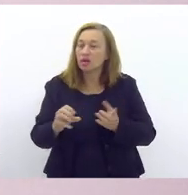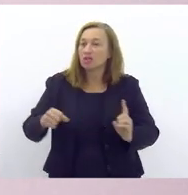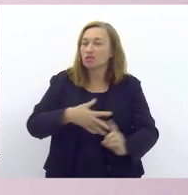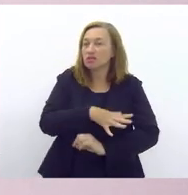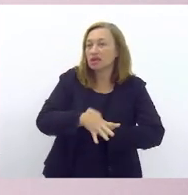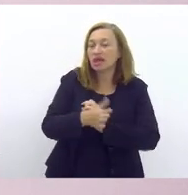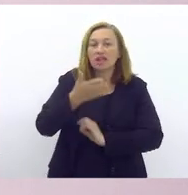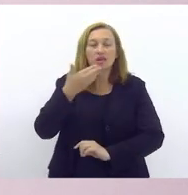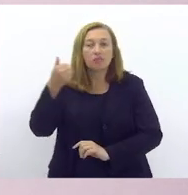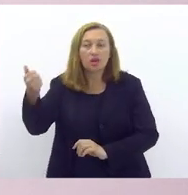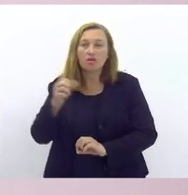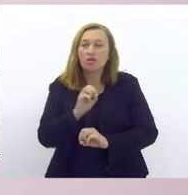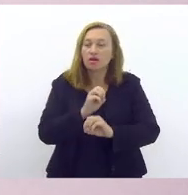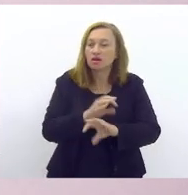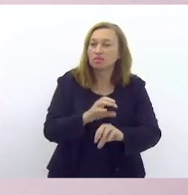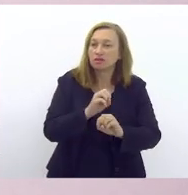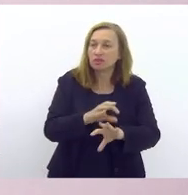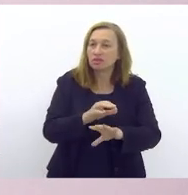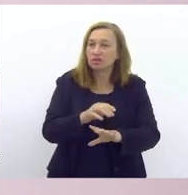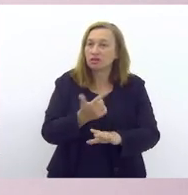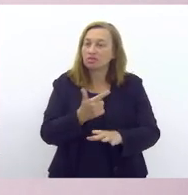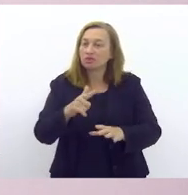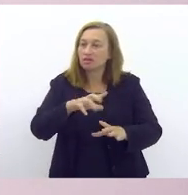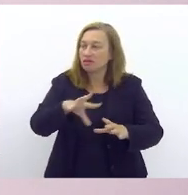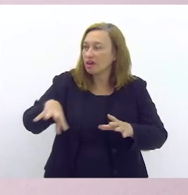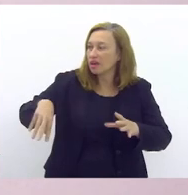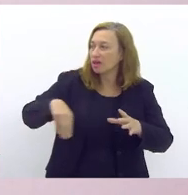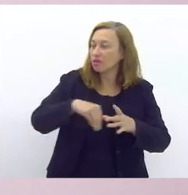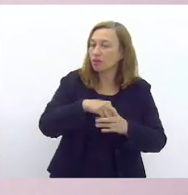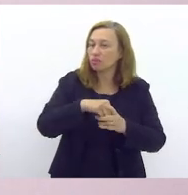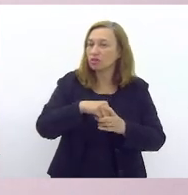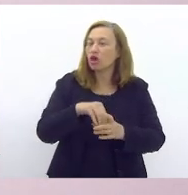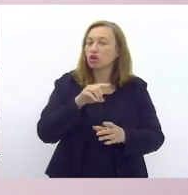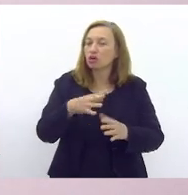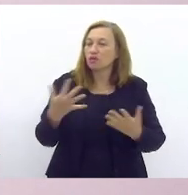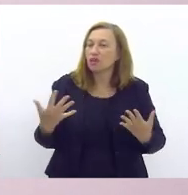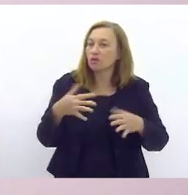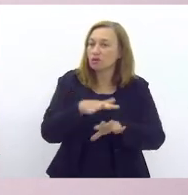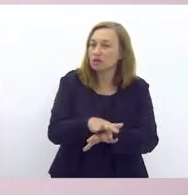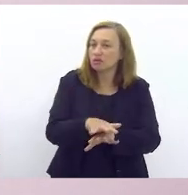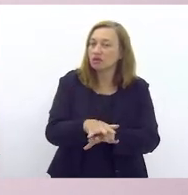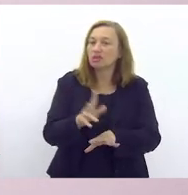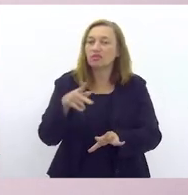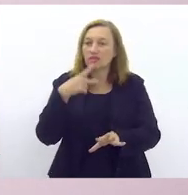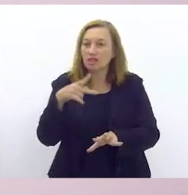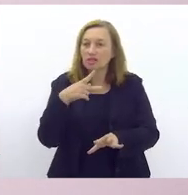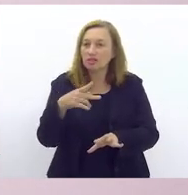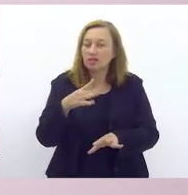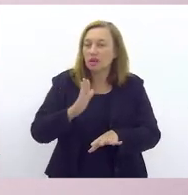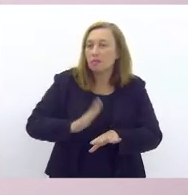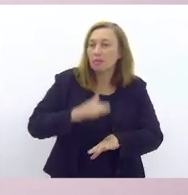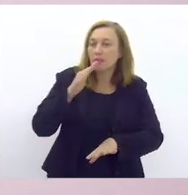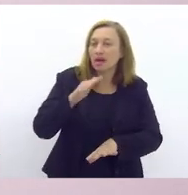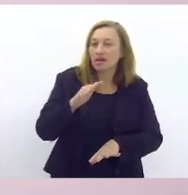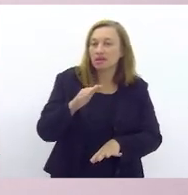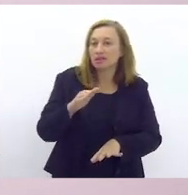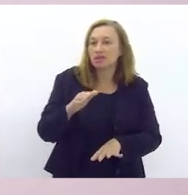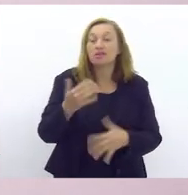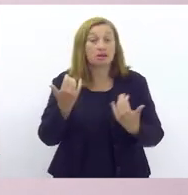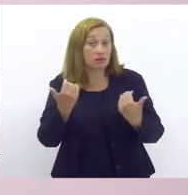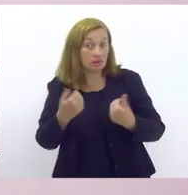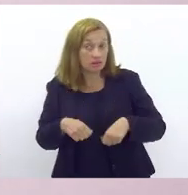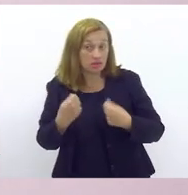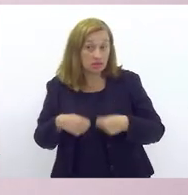melhor em educação sem inclusão. Só que, quando a gente fala em inclusão, a gente está falando algo que é muito mais. É claro que é